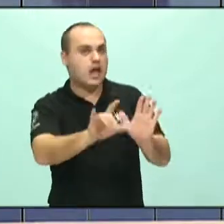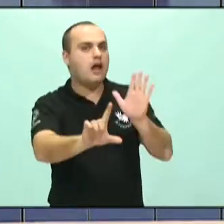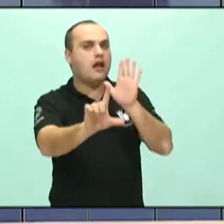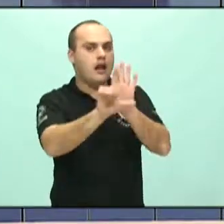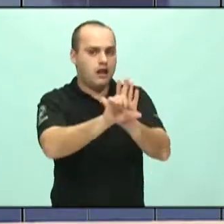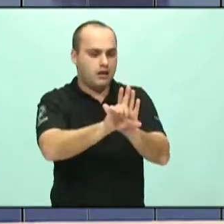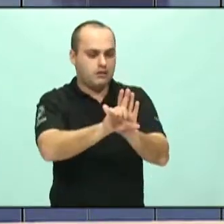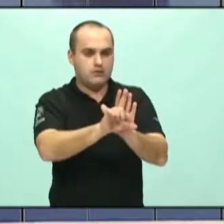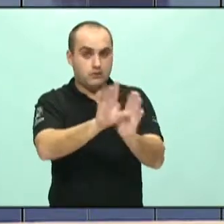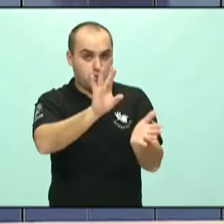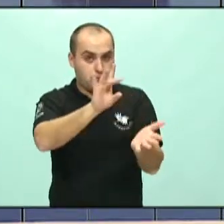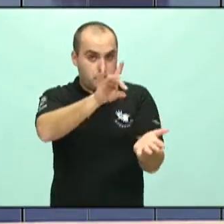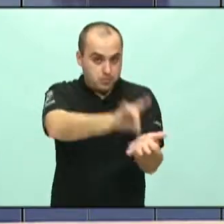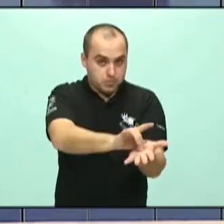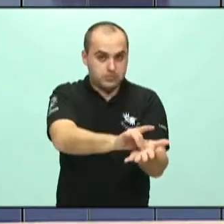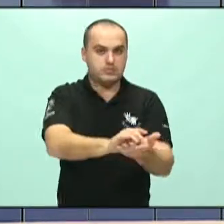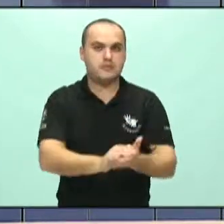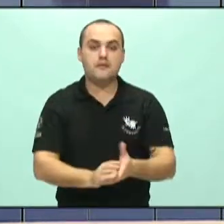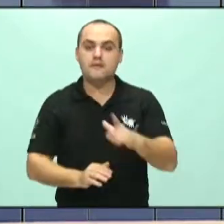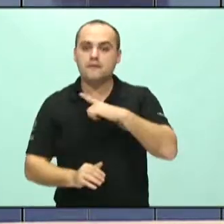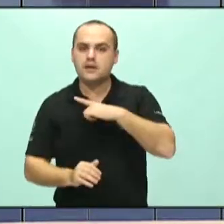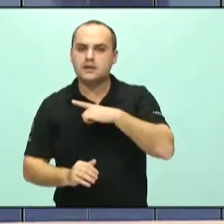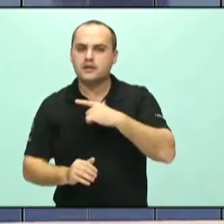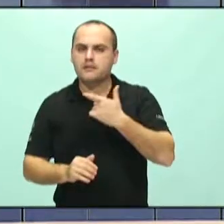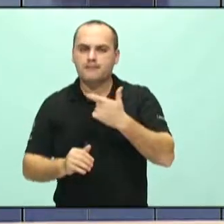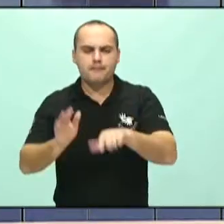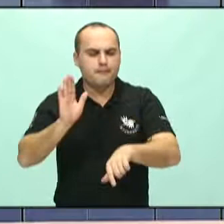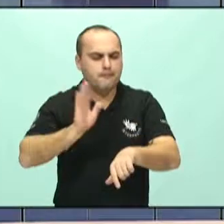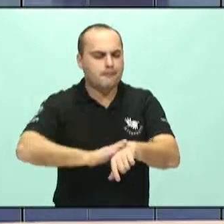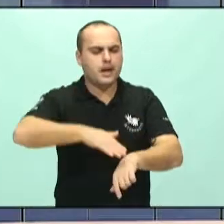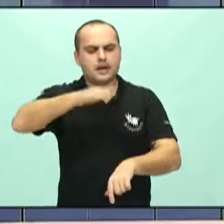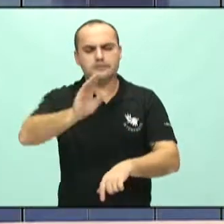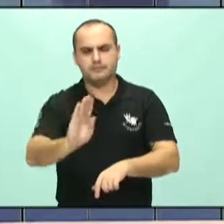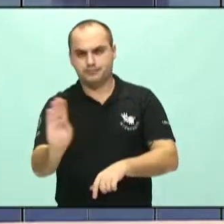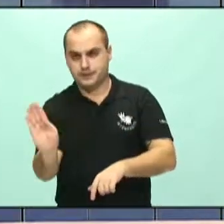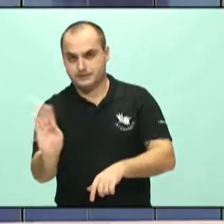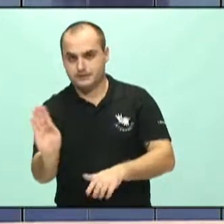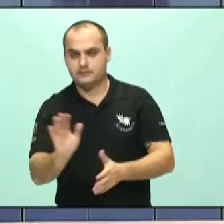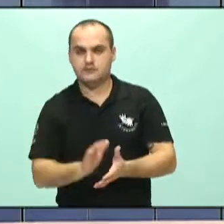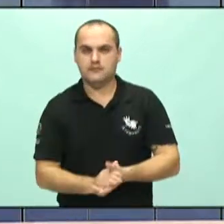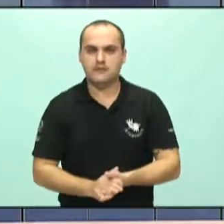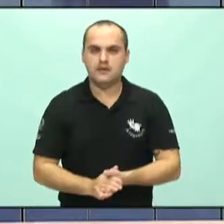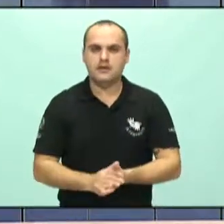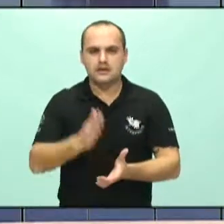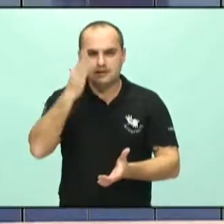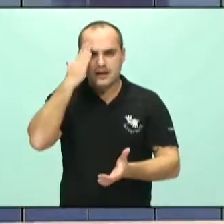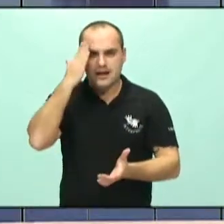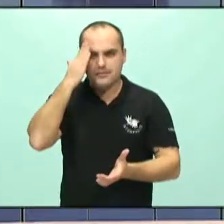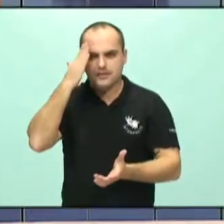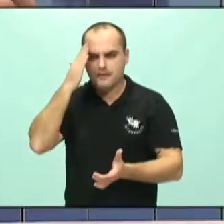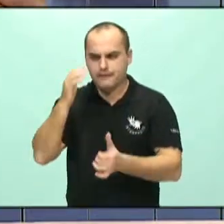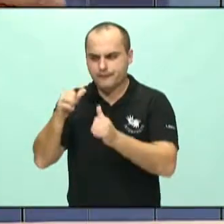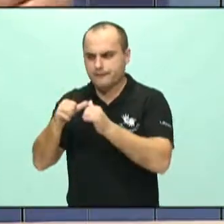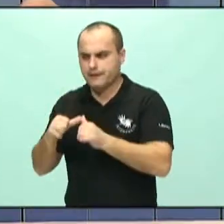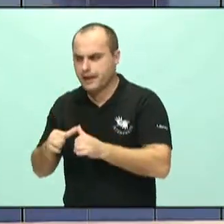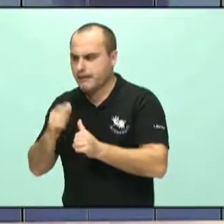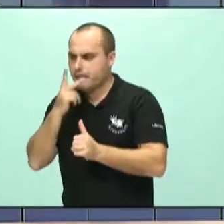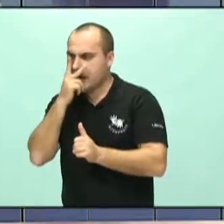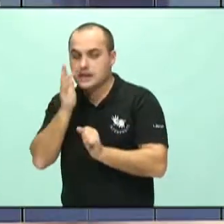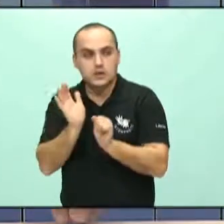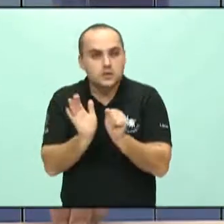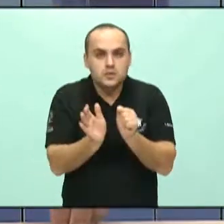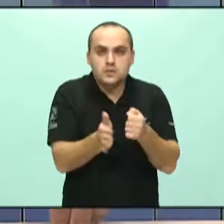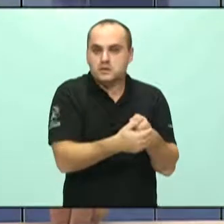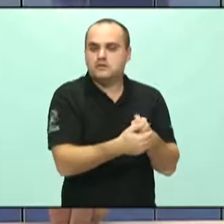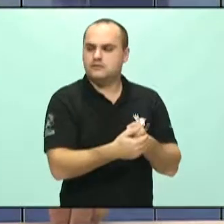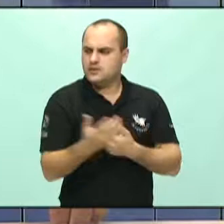em prática, vai ter outros benefícios. A gente sai da curva em virtude que como a Ana